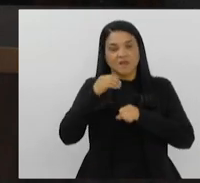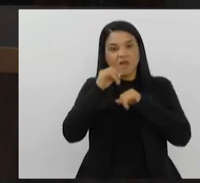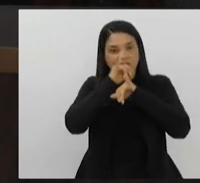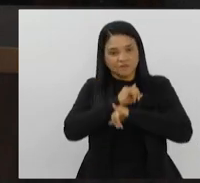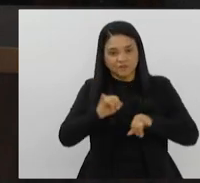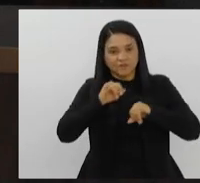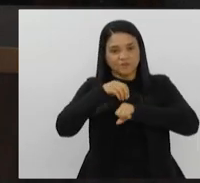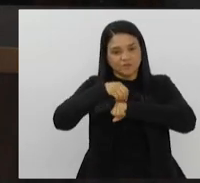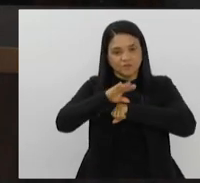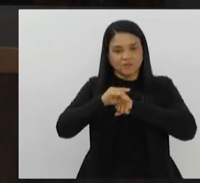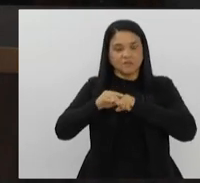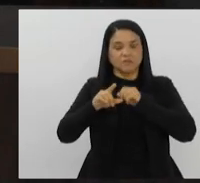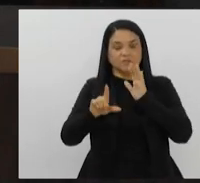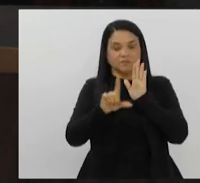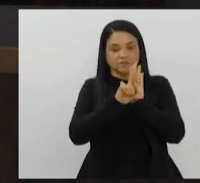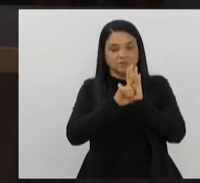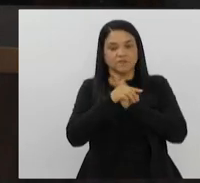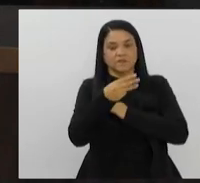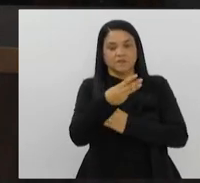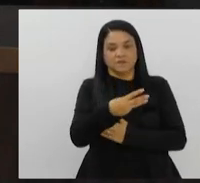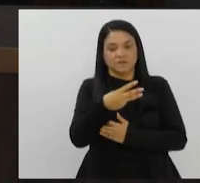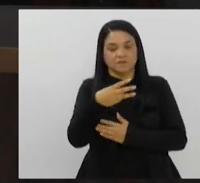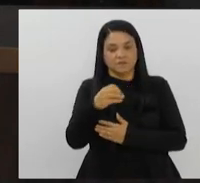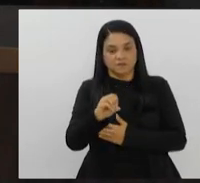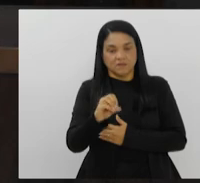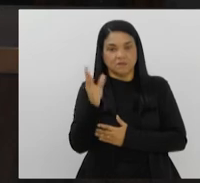Anuncio, indicação legislativa número